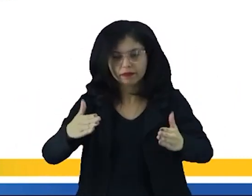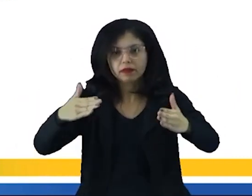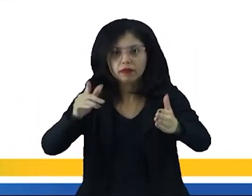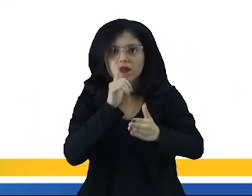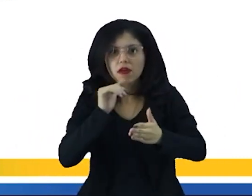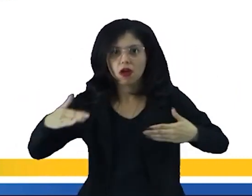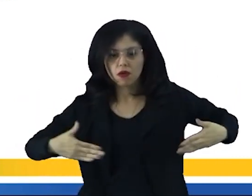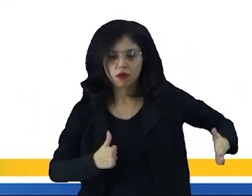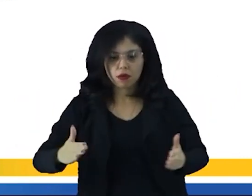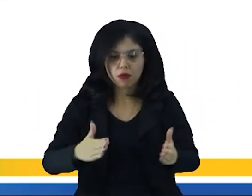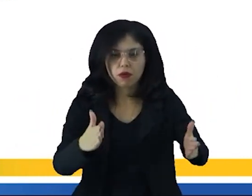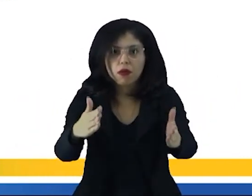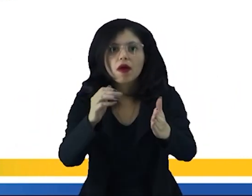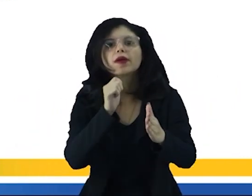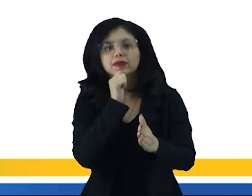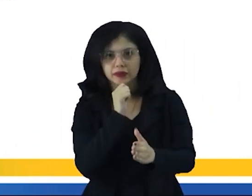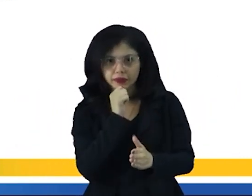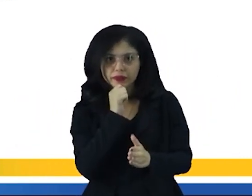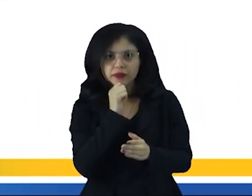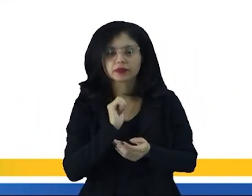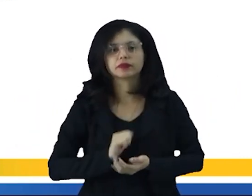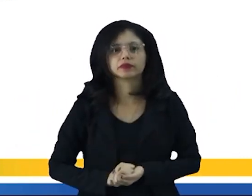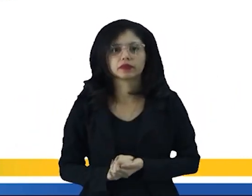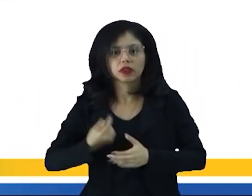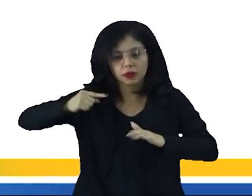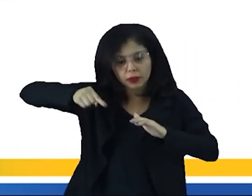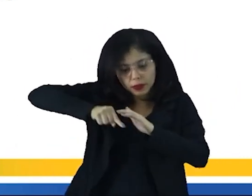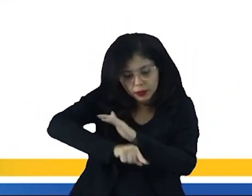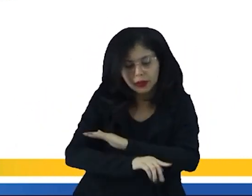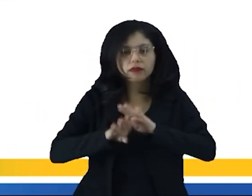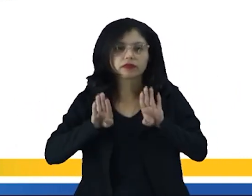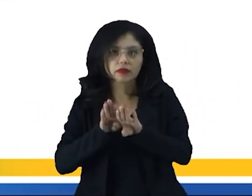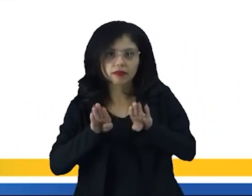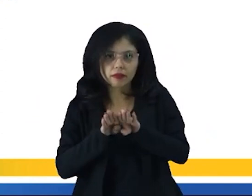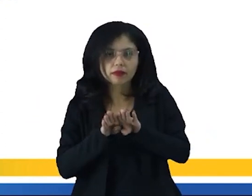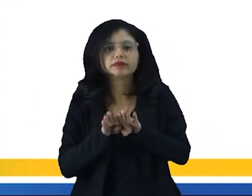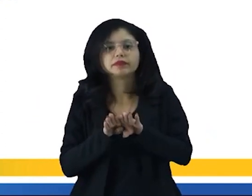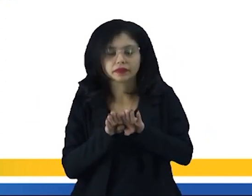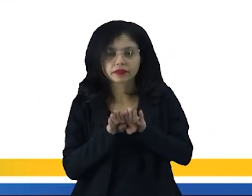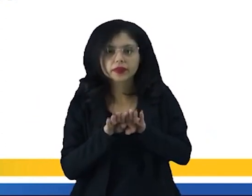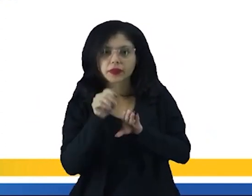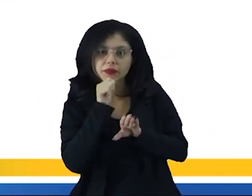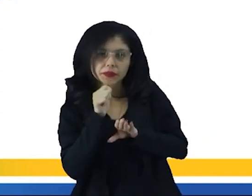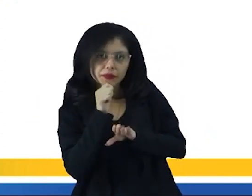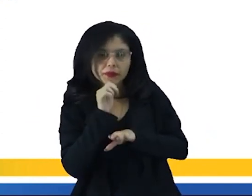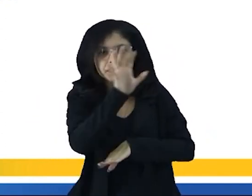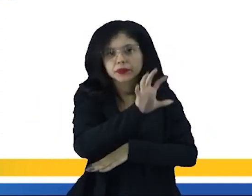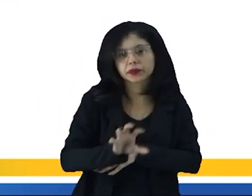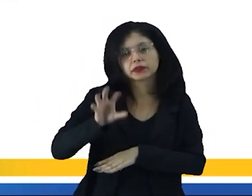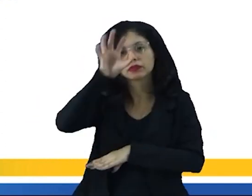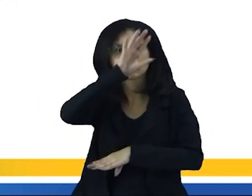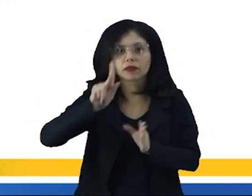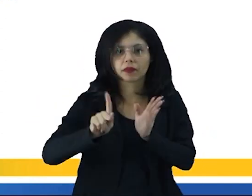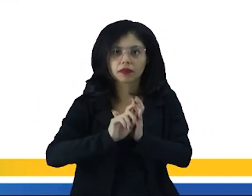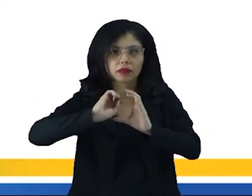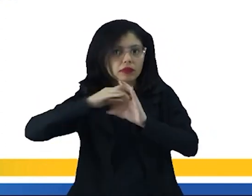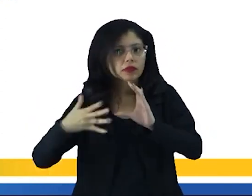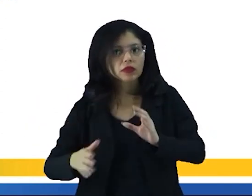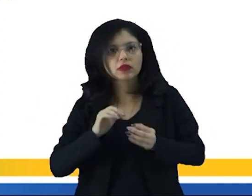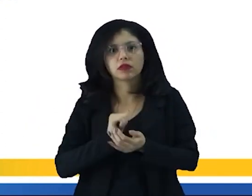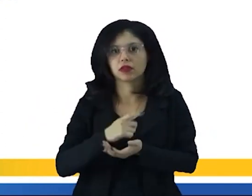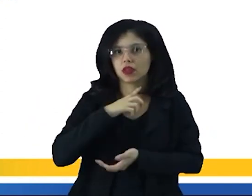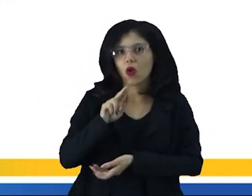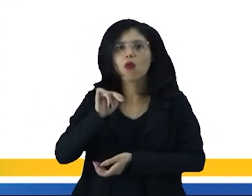rios, das águas que são subterrâneas, fazendo com que essa região seja com a característica bastante